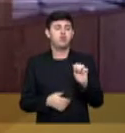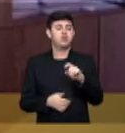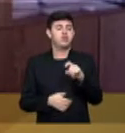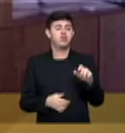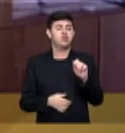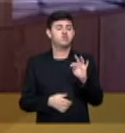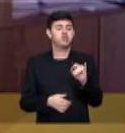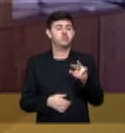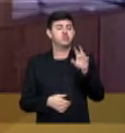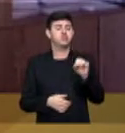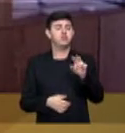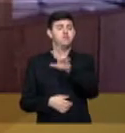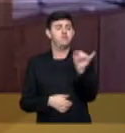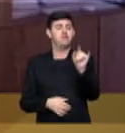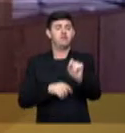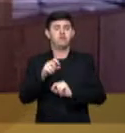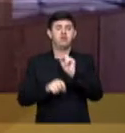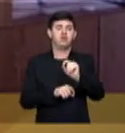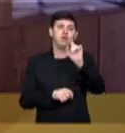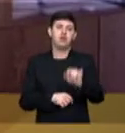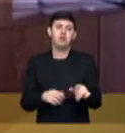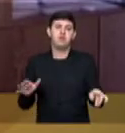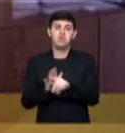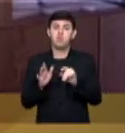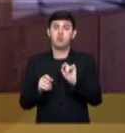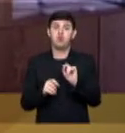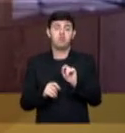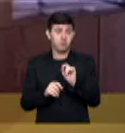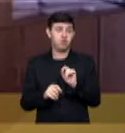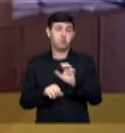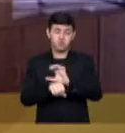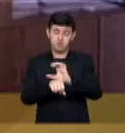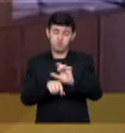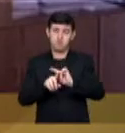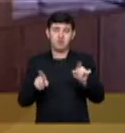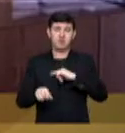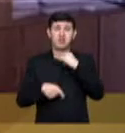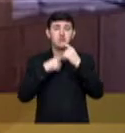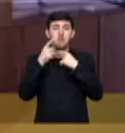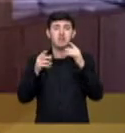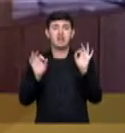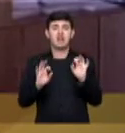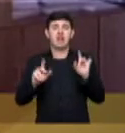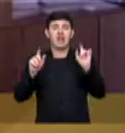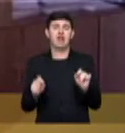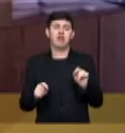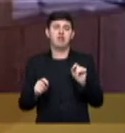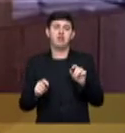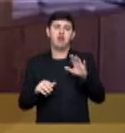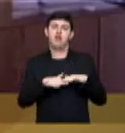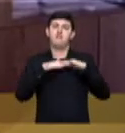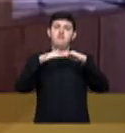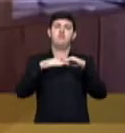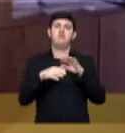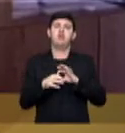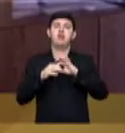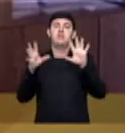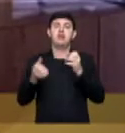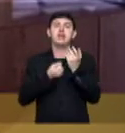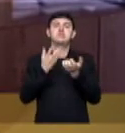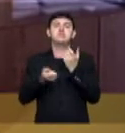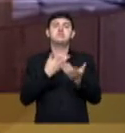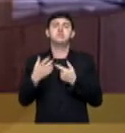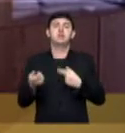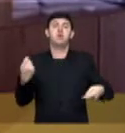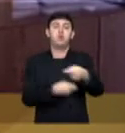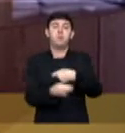taxativamente estabelecidas no próprio diploma constitucional, não há dúvidas que a lei impugnada afrontou diretamente a liberdade de expressão comercial dos